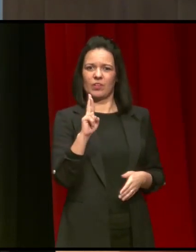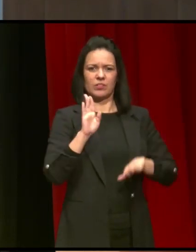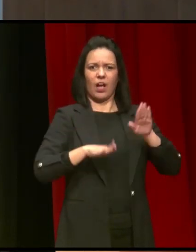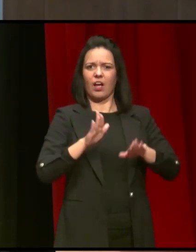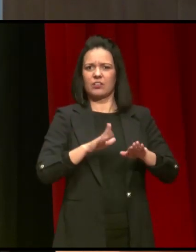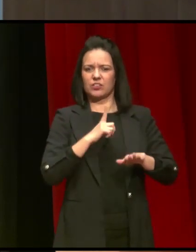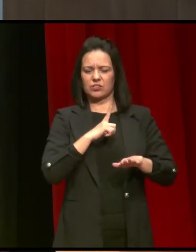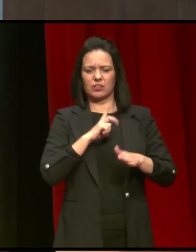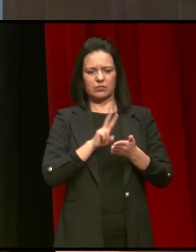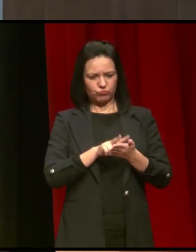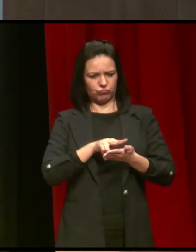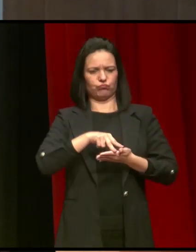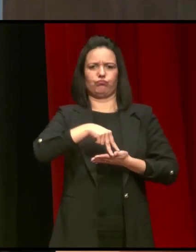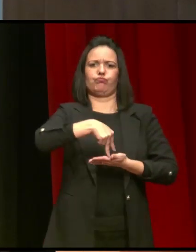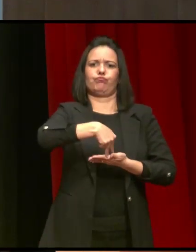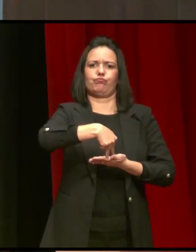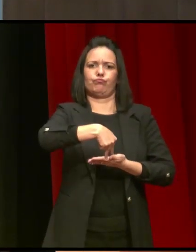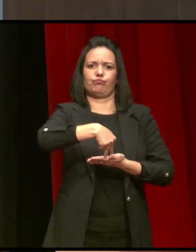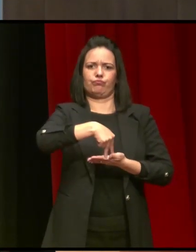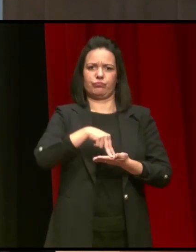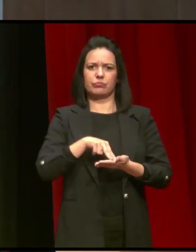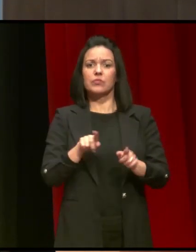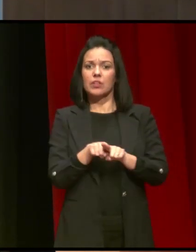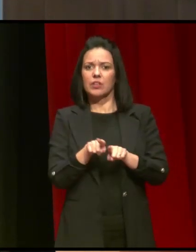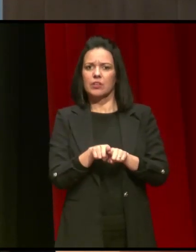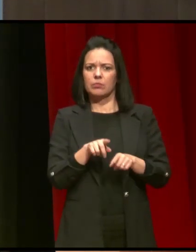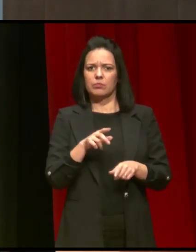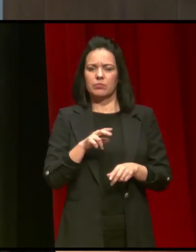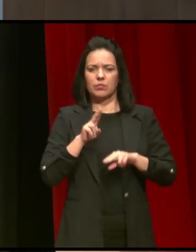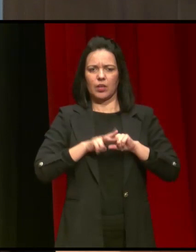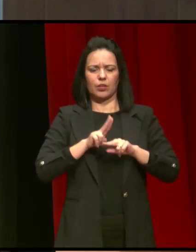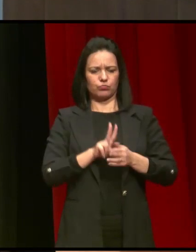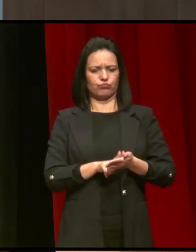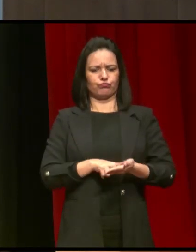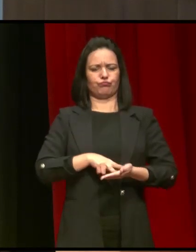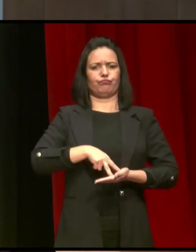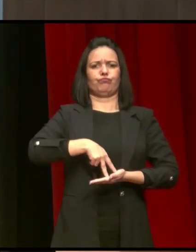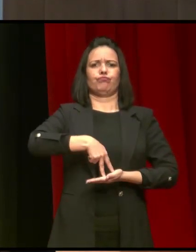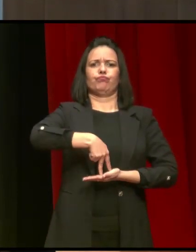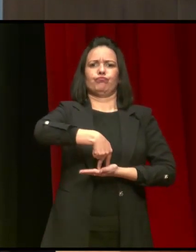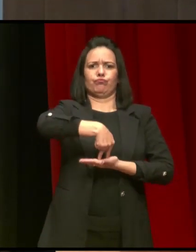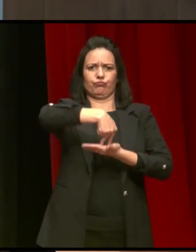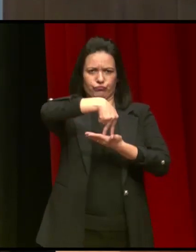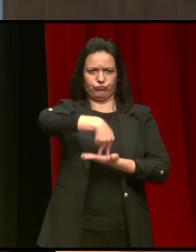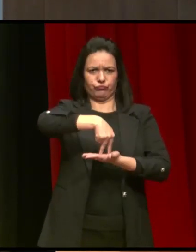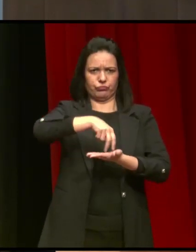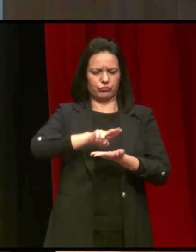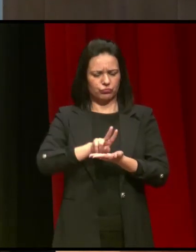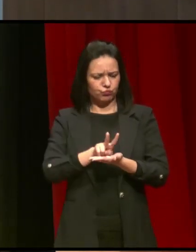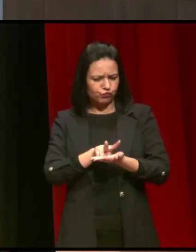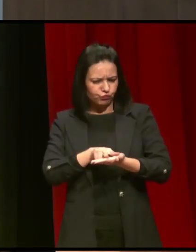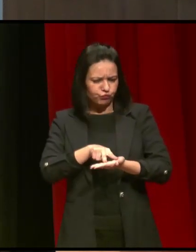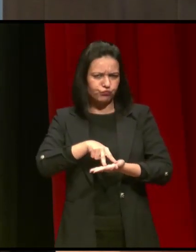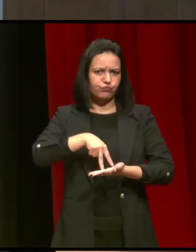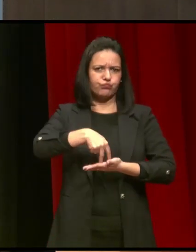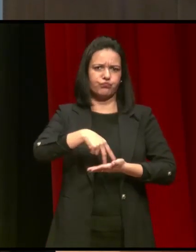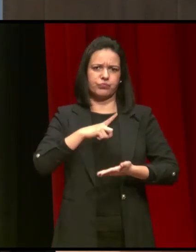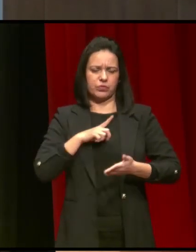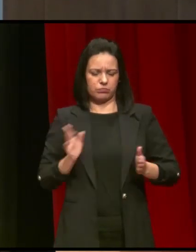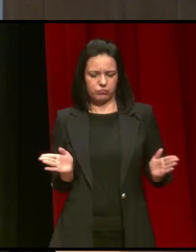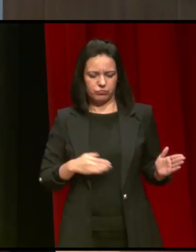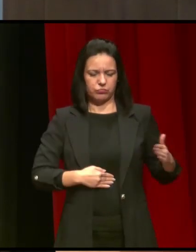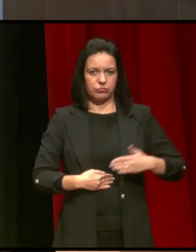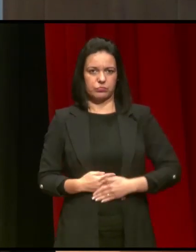você, né? Que você pode ficar de pé, falar com as pessoas assim, e ela senta você de novo, a mesma cadeira, ela prende você com cintos. Eu